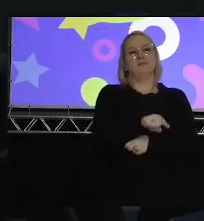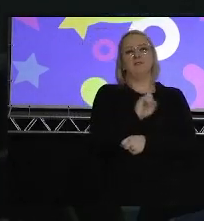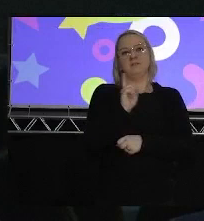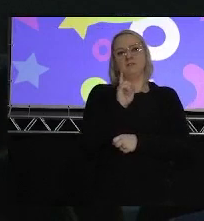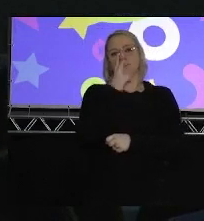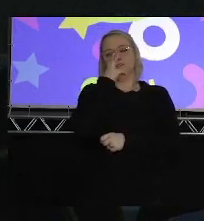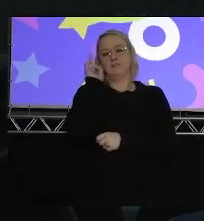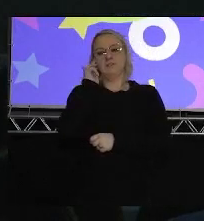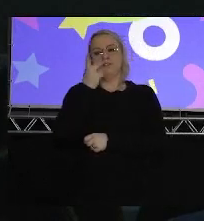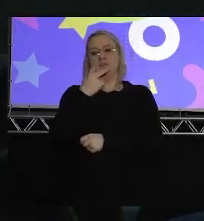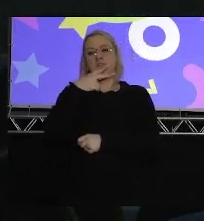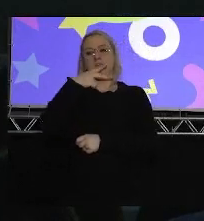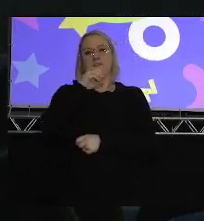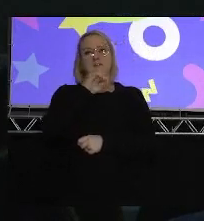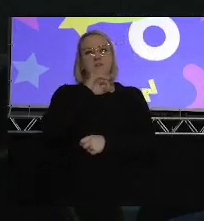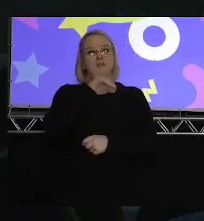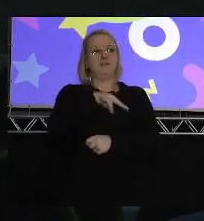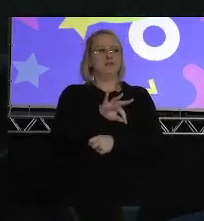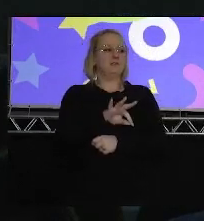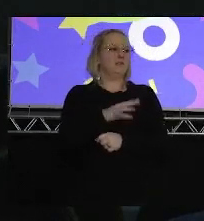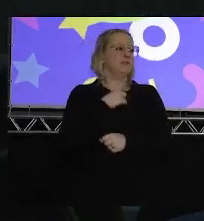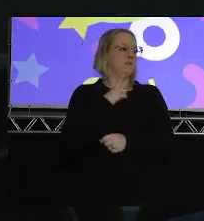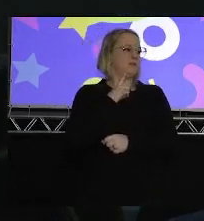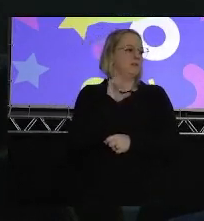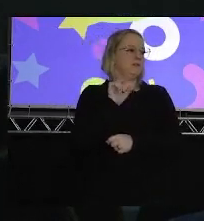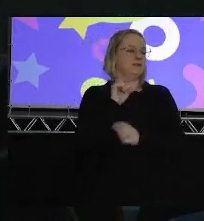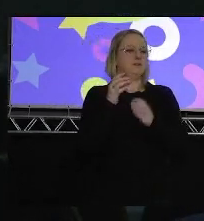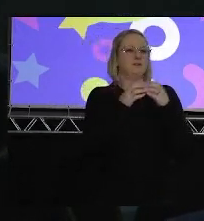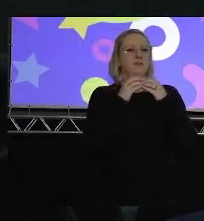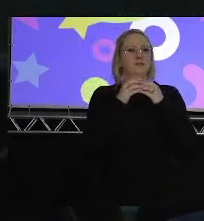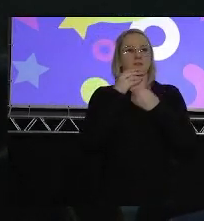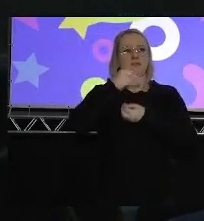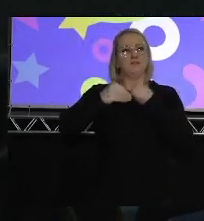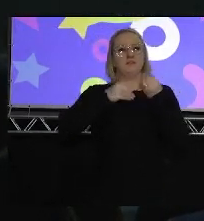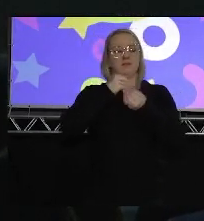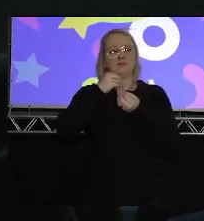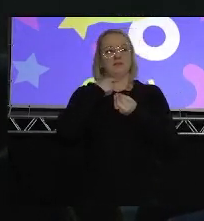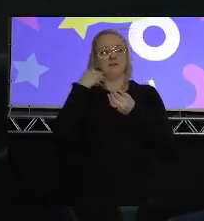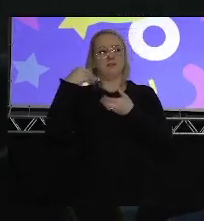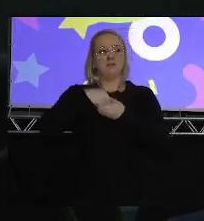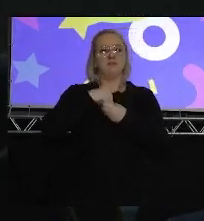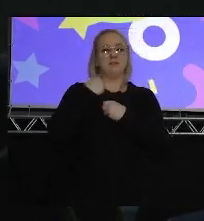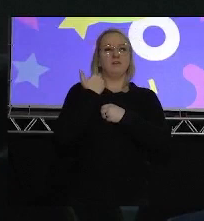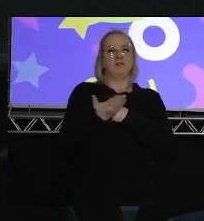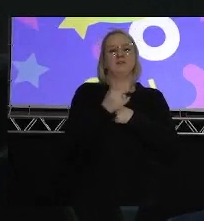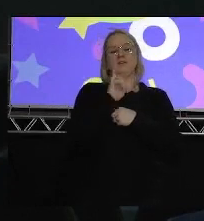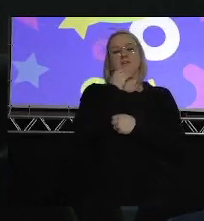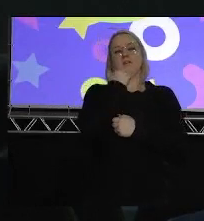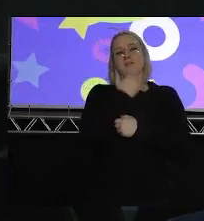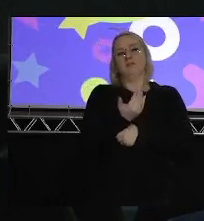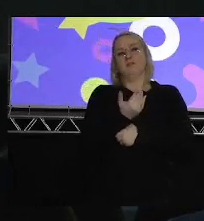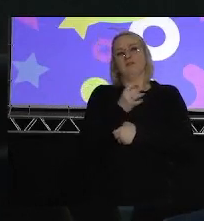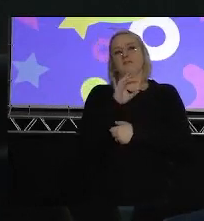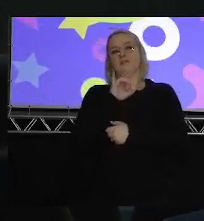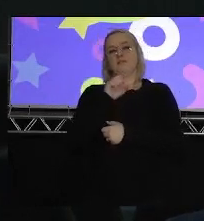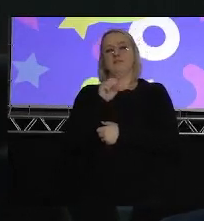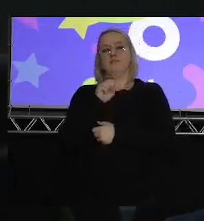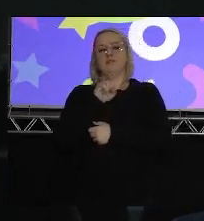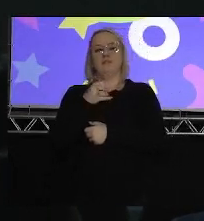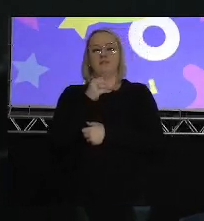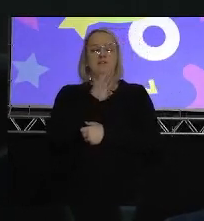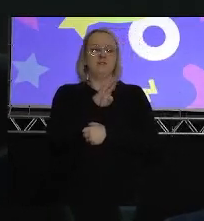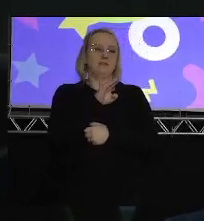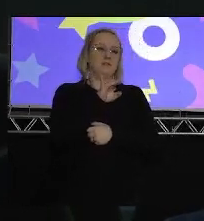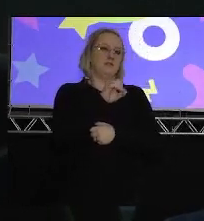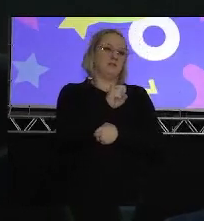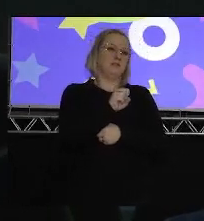point, complexidade, leva em consideração. Poxa, tem 10 equipes envolvidas, vai ter pessoa interna e externa. Só isso não adianta para o job size. Tem um job